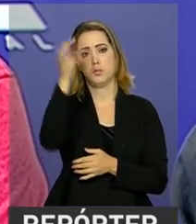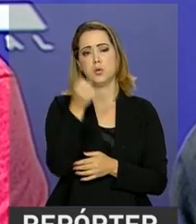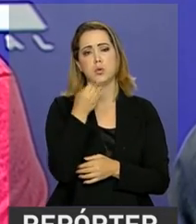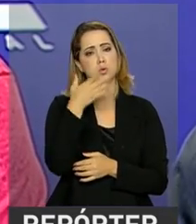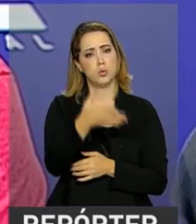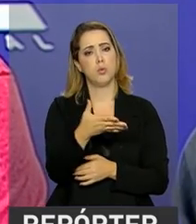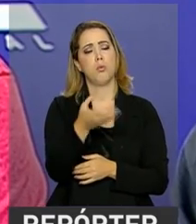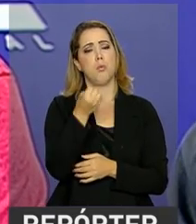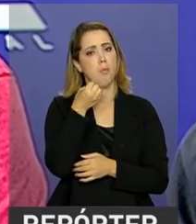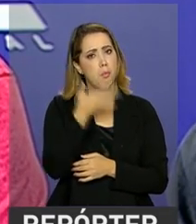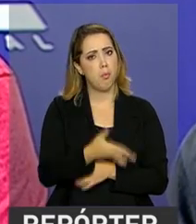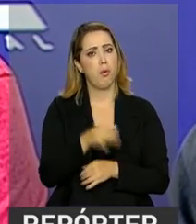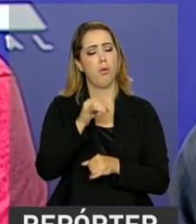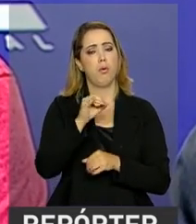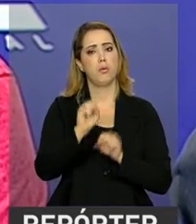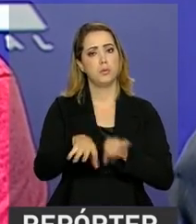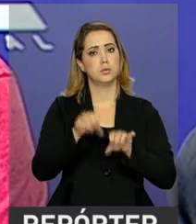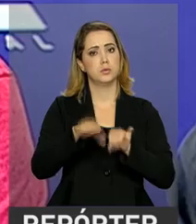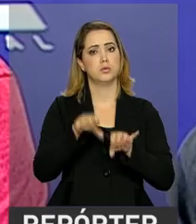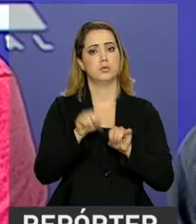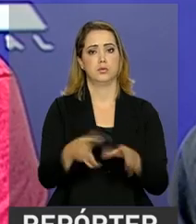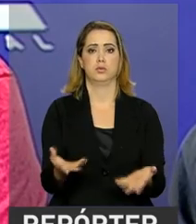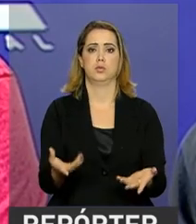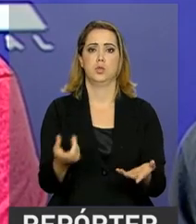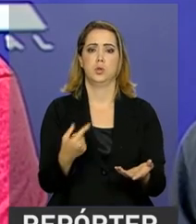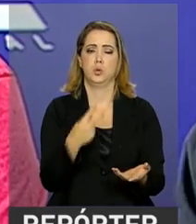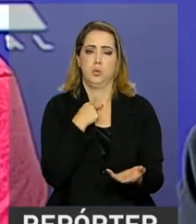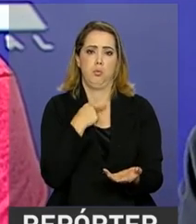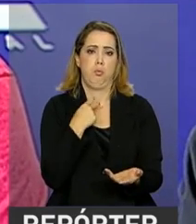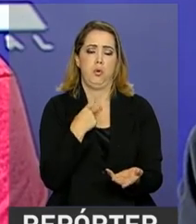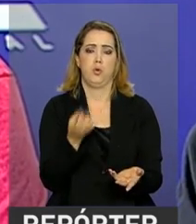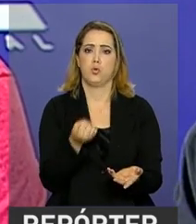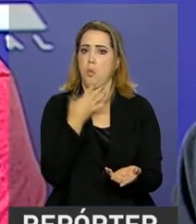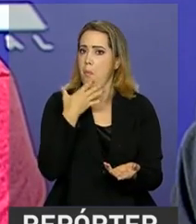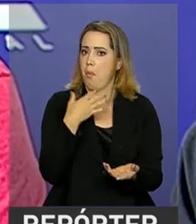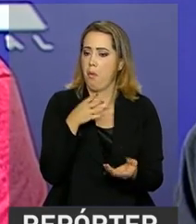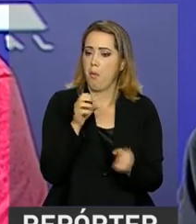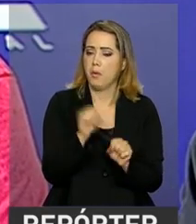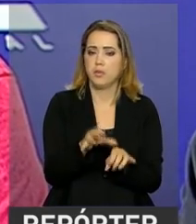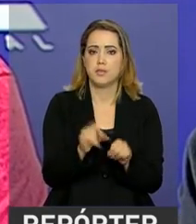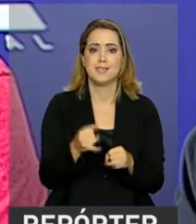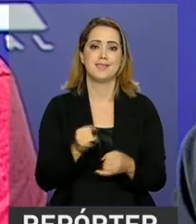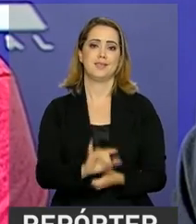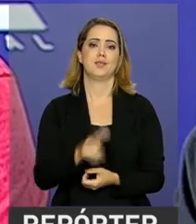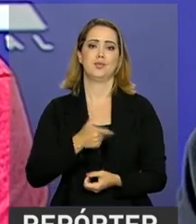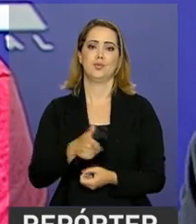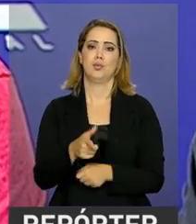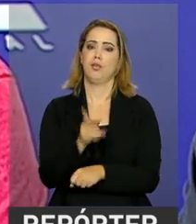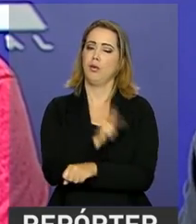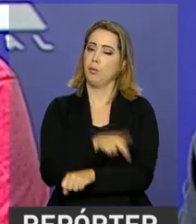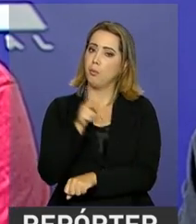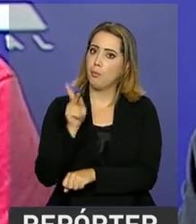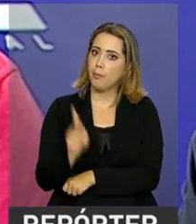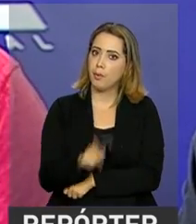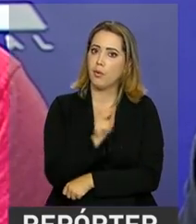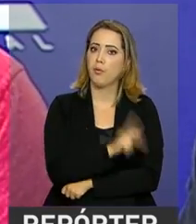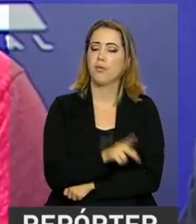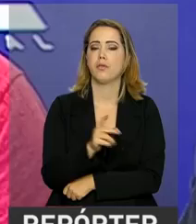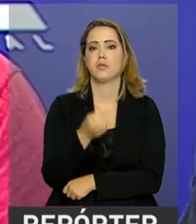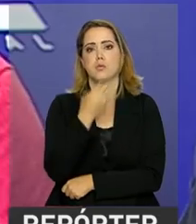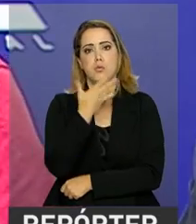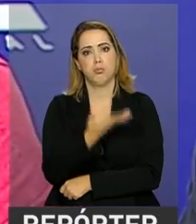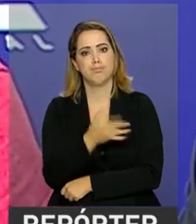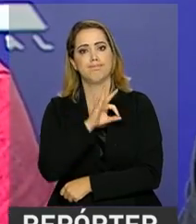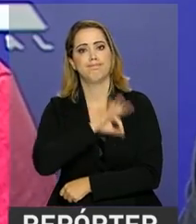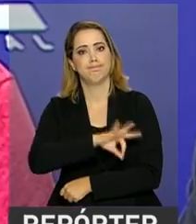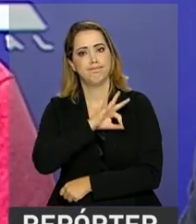qualidade da educação. A gente não pode ter uma educação de qualidade se, porventura, nós não tivermos professores bem